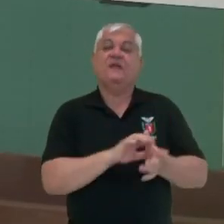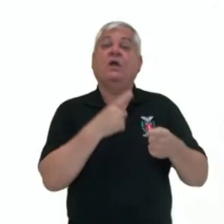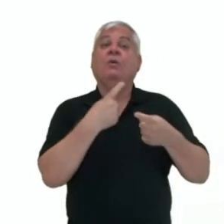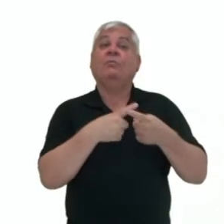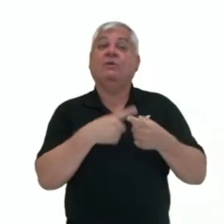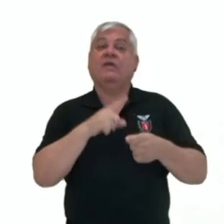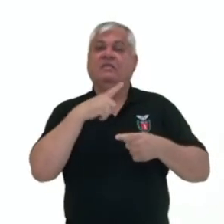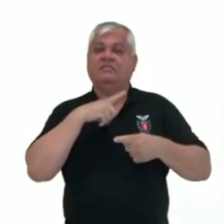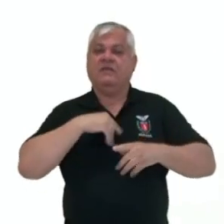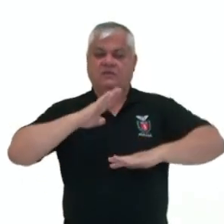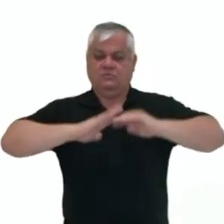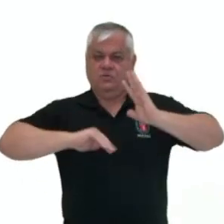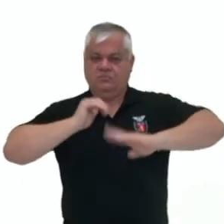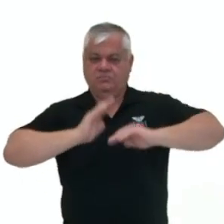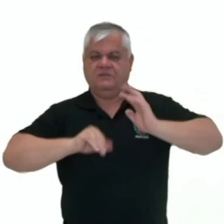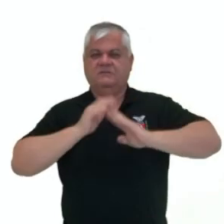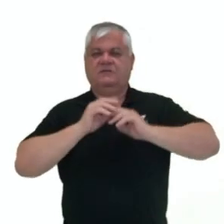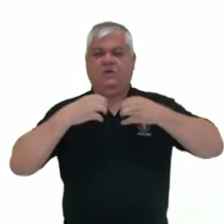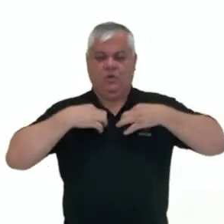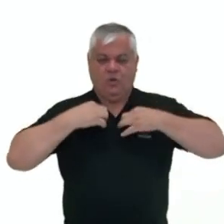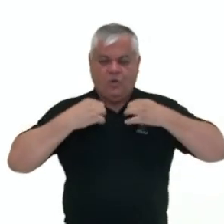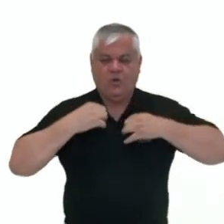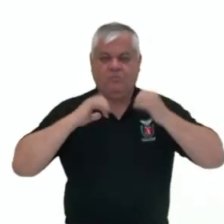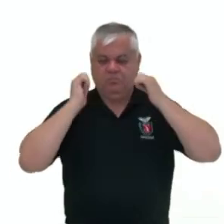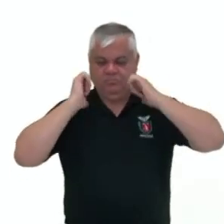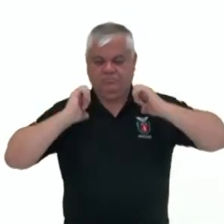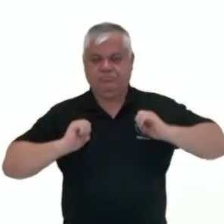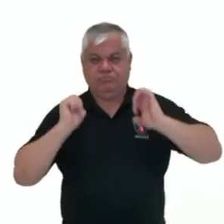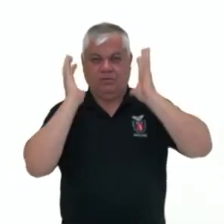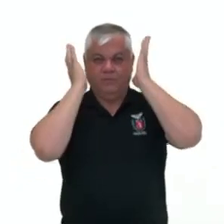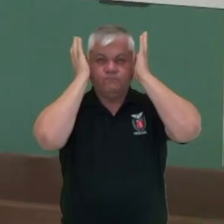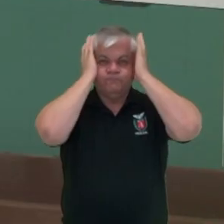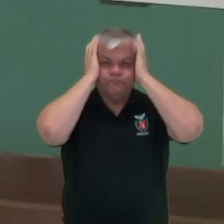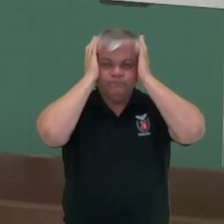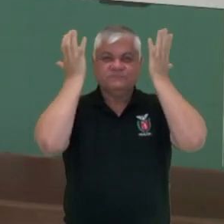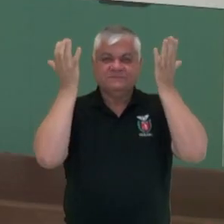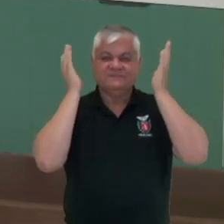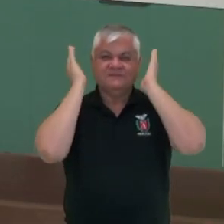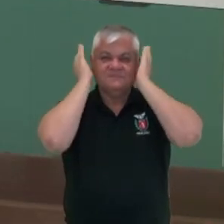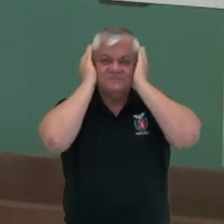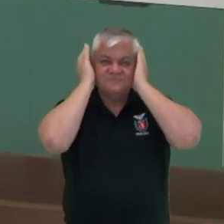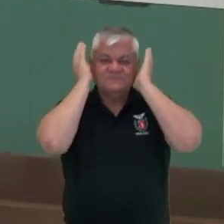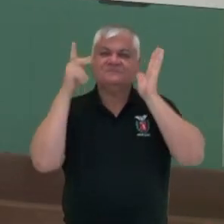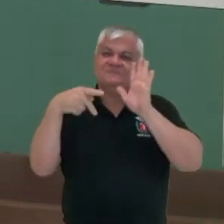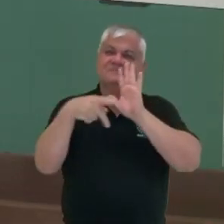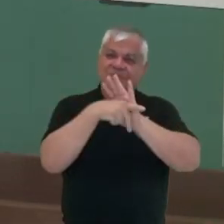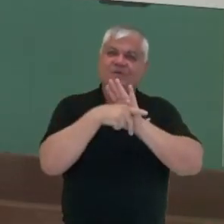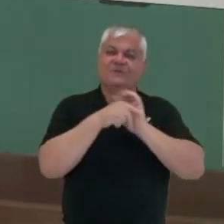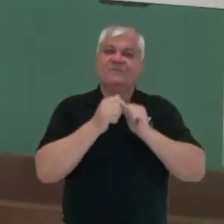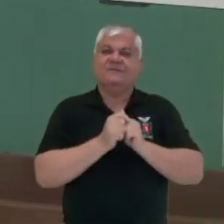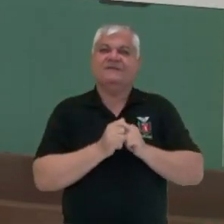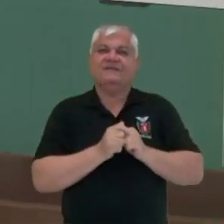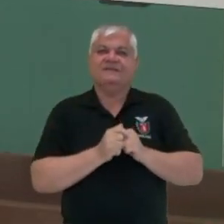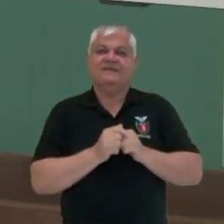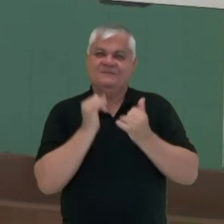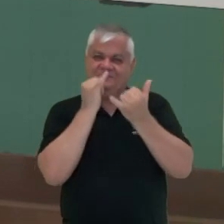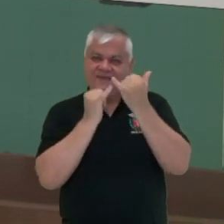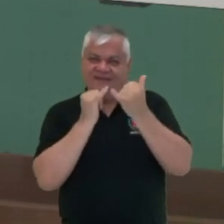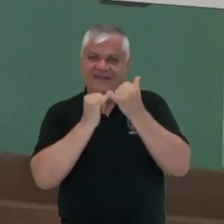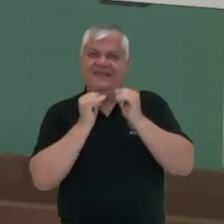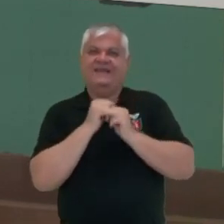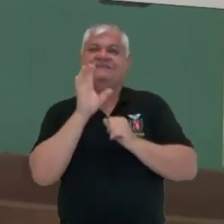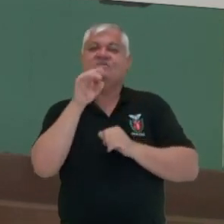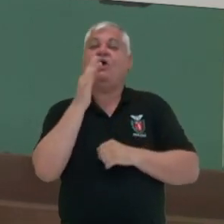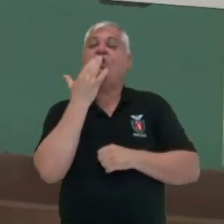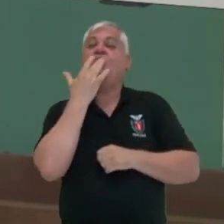conta da vestimenta, eles estão característicos ali com uma vestimenta bem próxima, similar uma da outra, diferencia